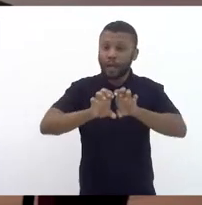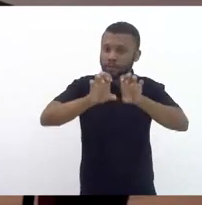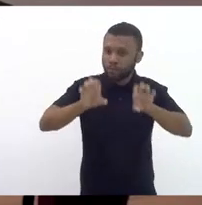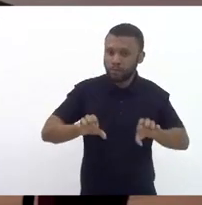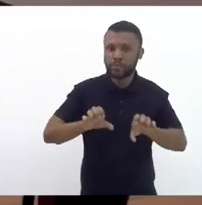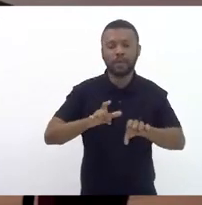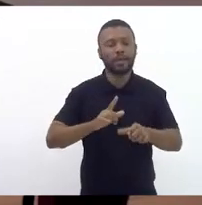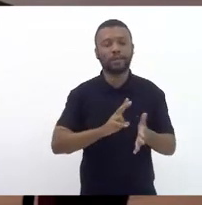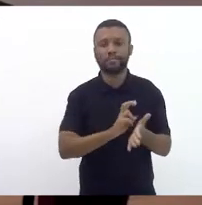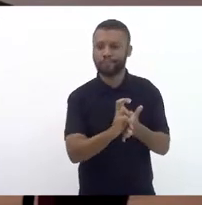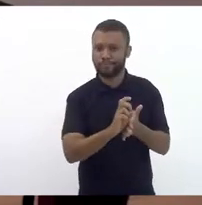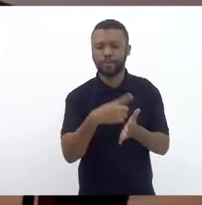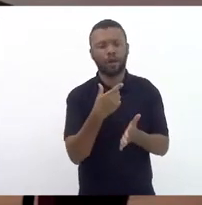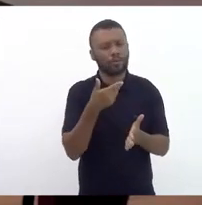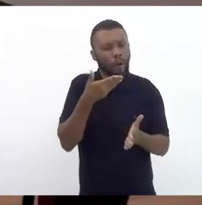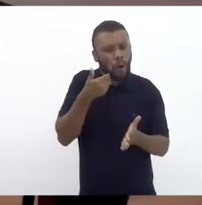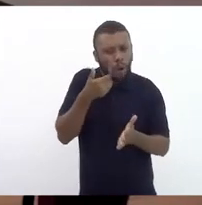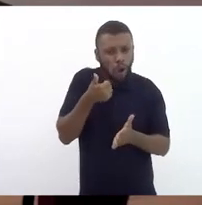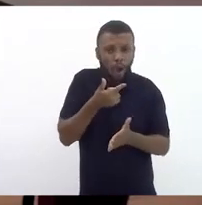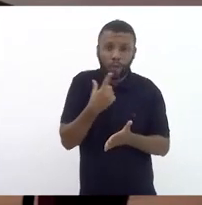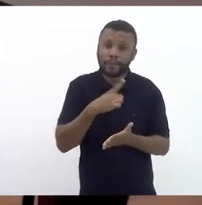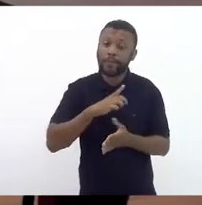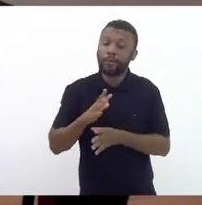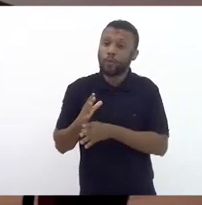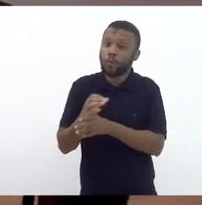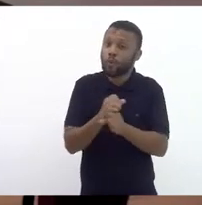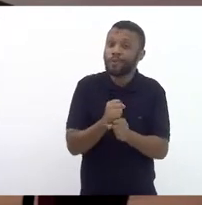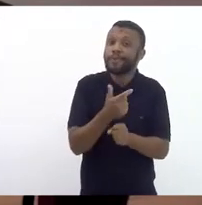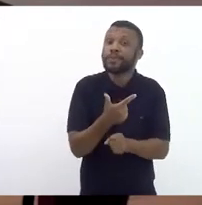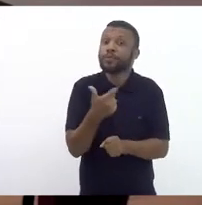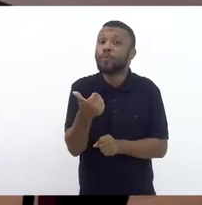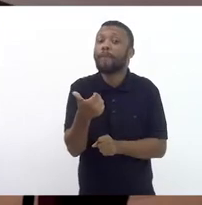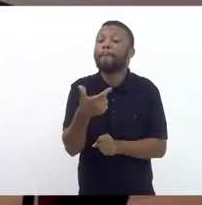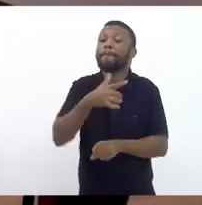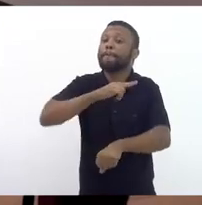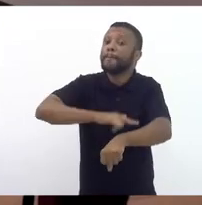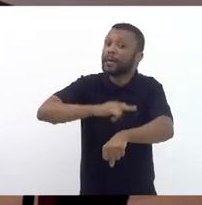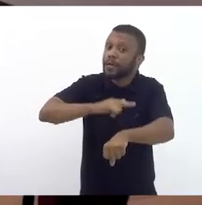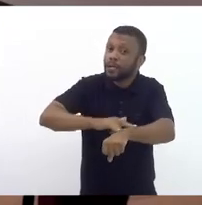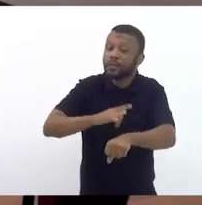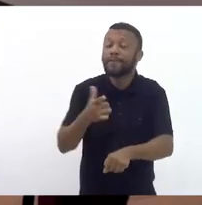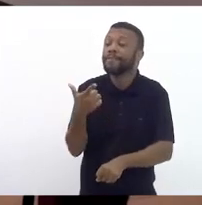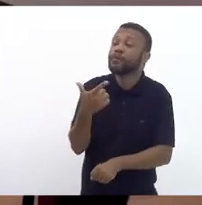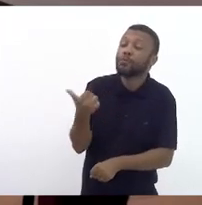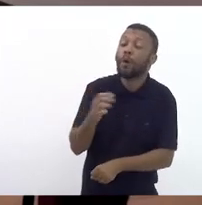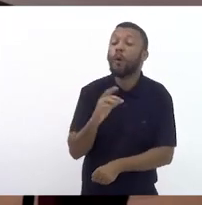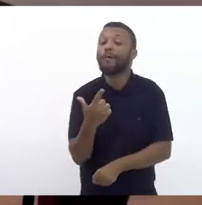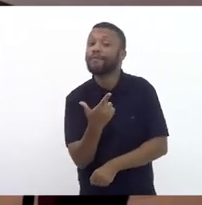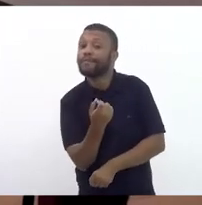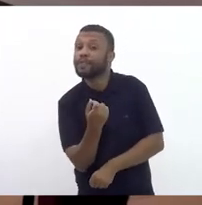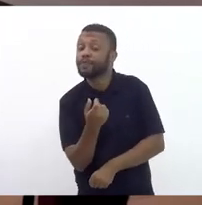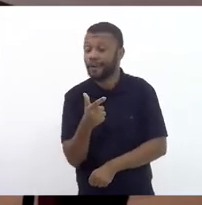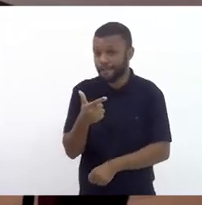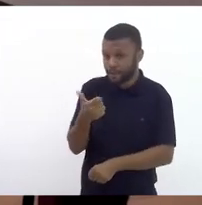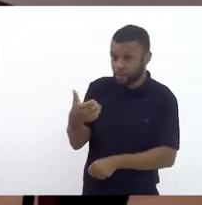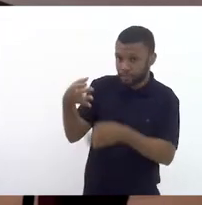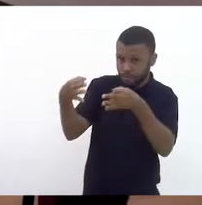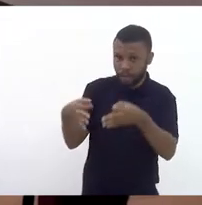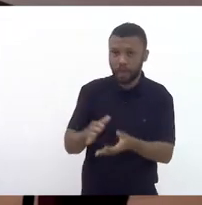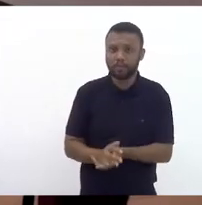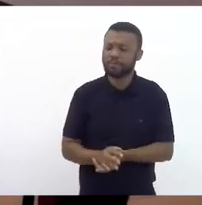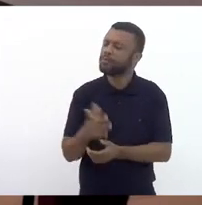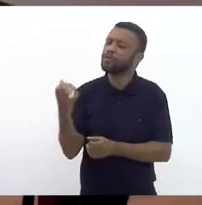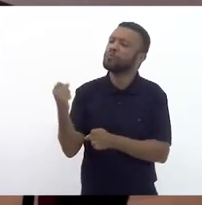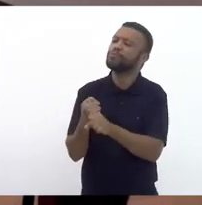fizemos algumas melhorias, temos 21 banheiros em 21 estações apenas. 21 ou 20? 21. 21, isso. Em quantos